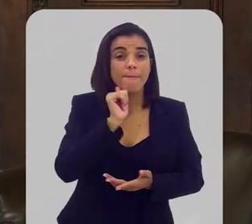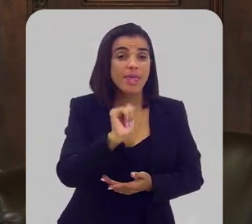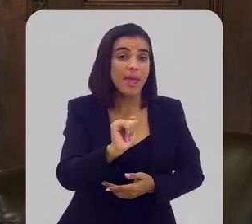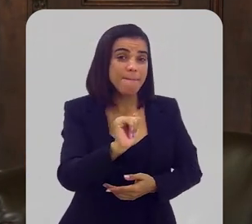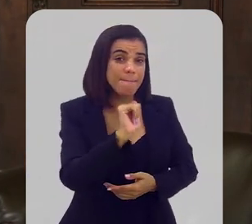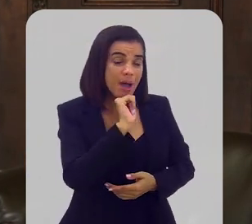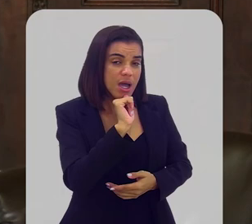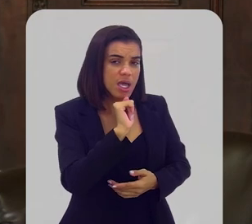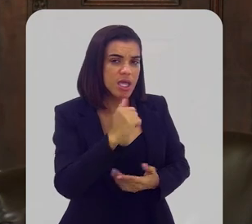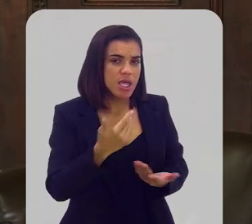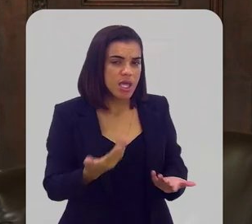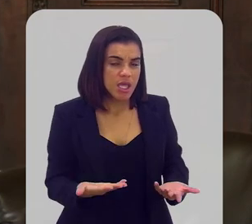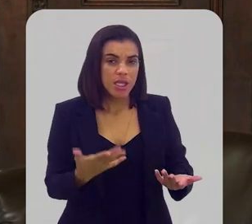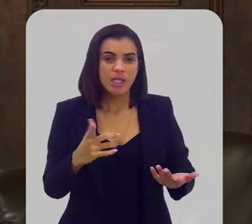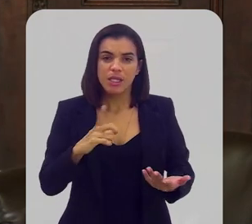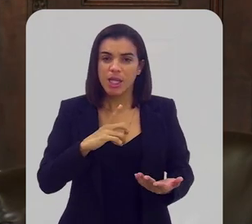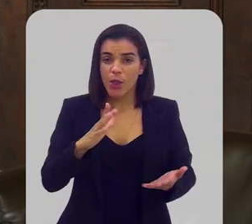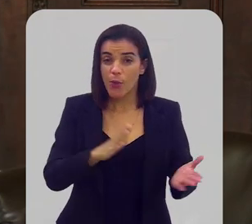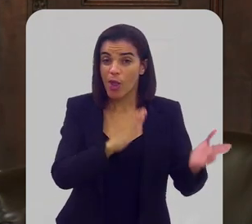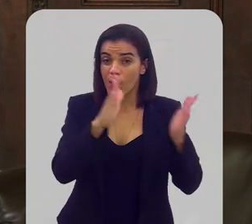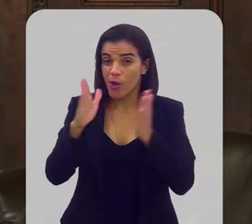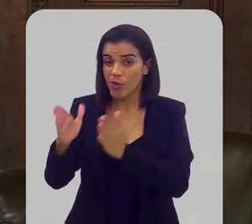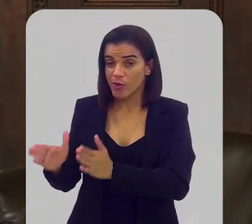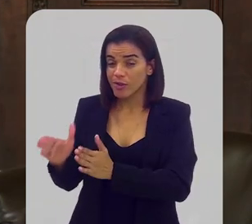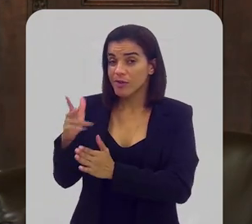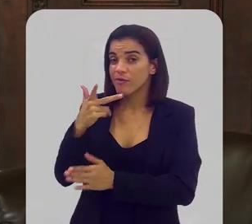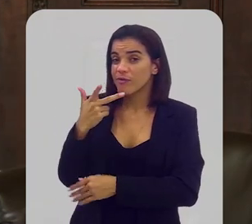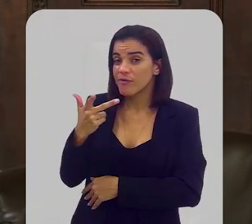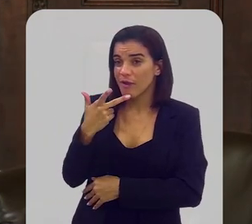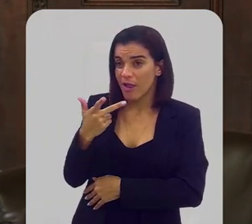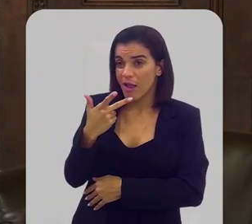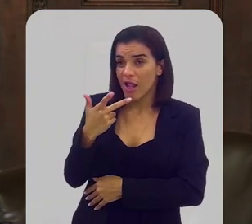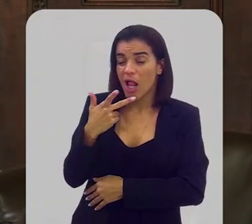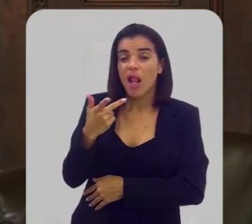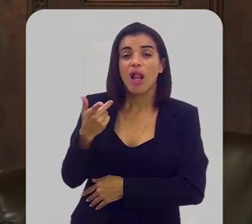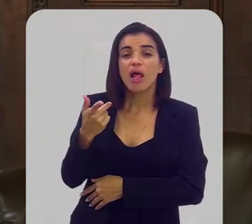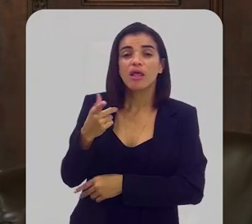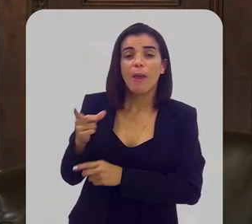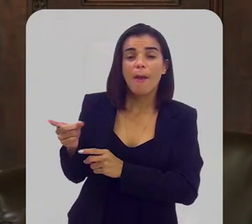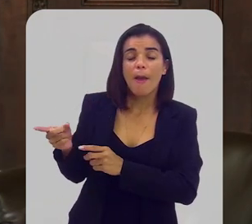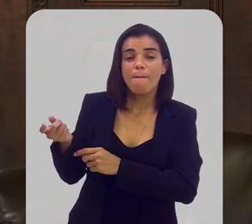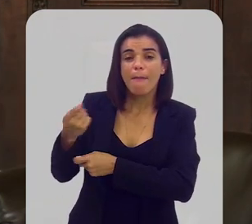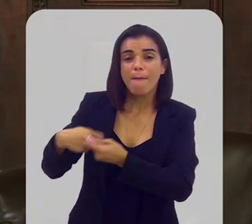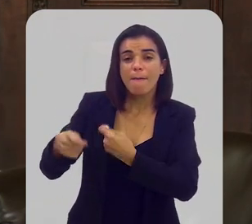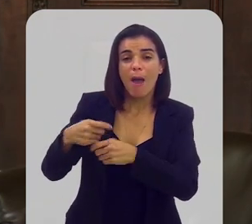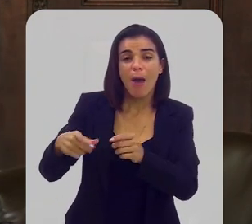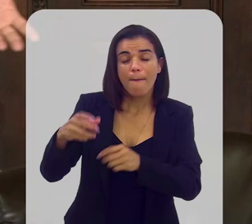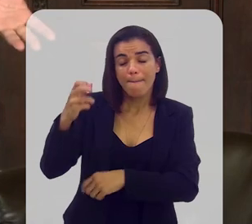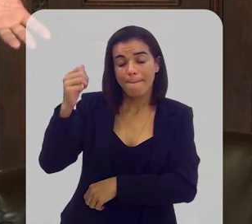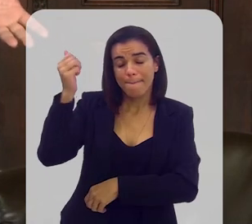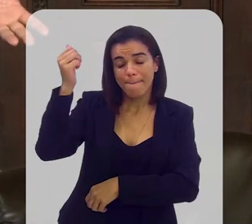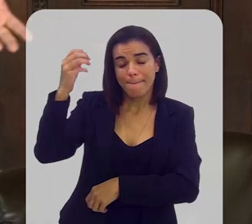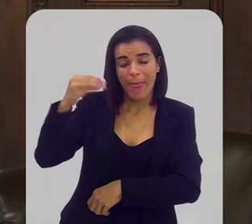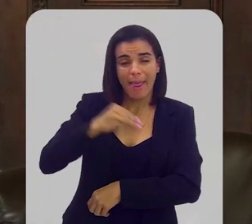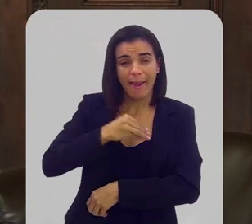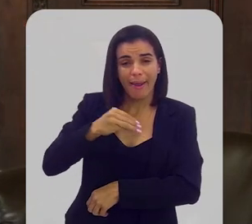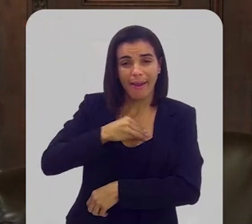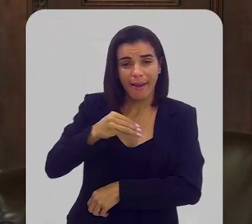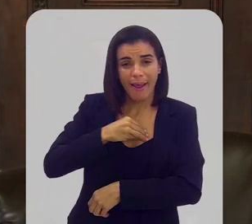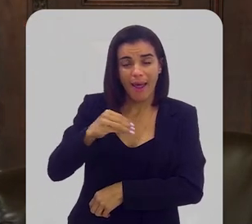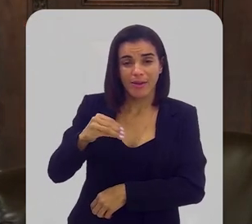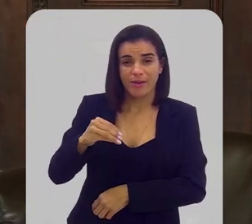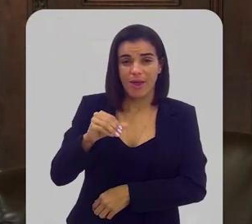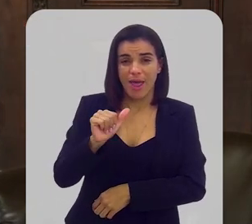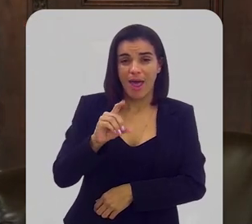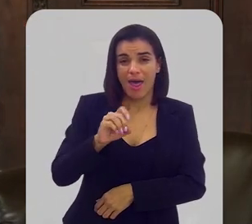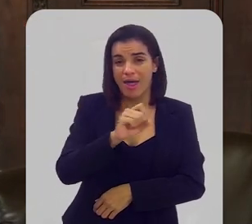gerou minha mãe. Bem, há uma outra parte que diz que talvez fosse o pecado capital de Adão e Eva, e que